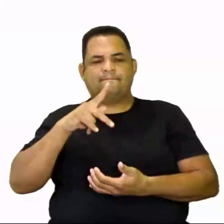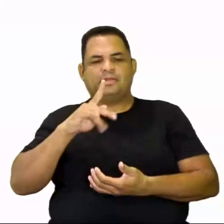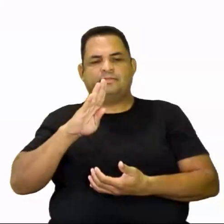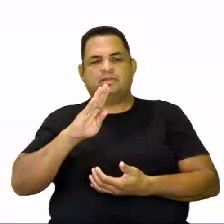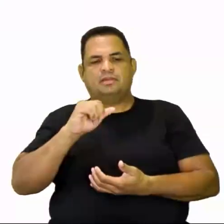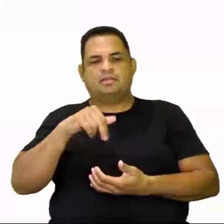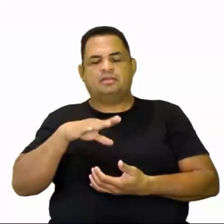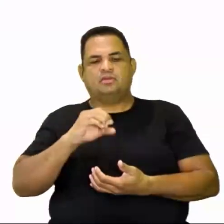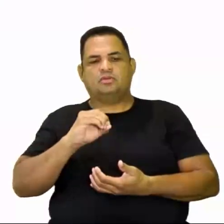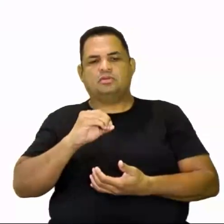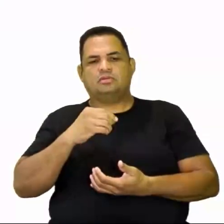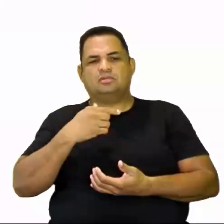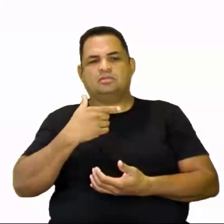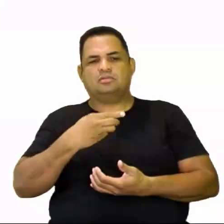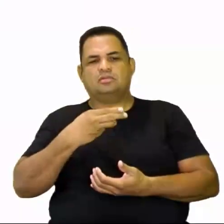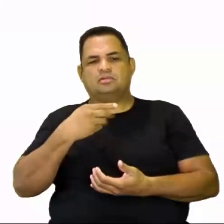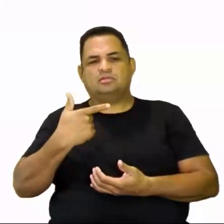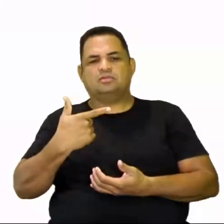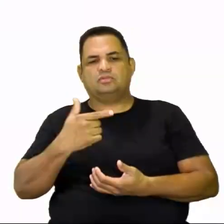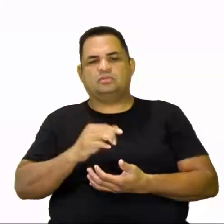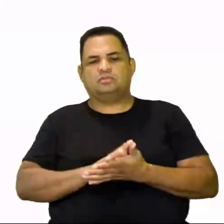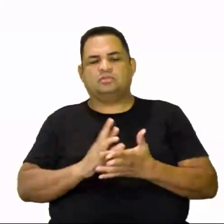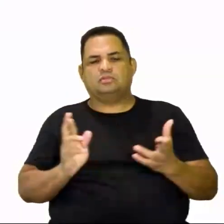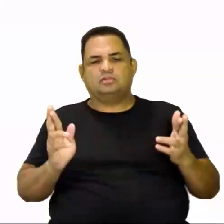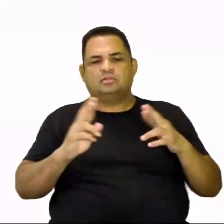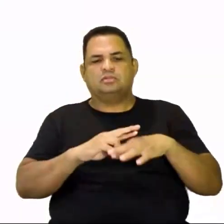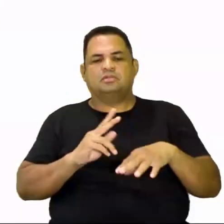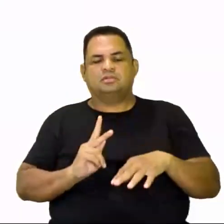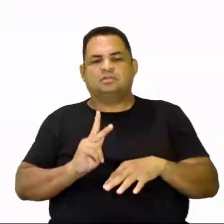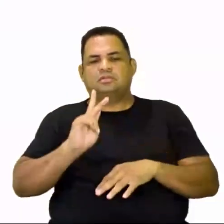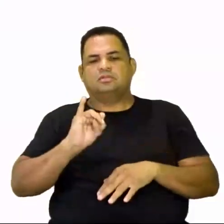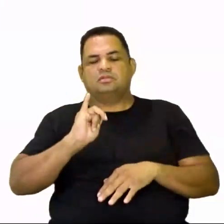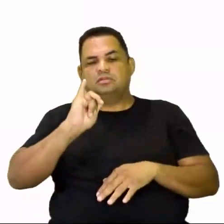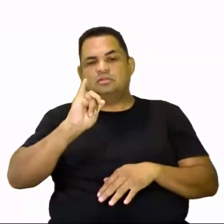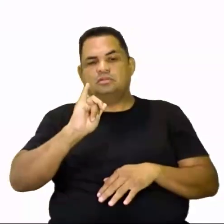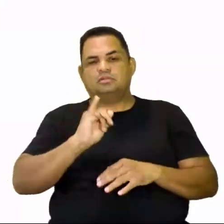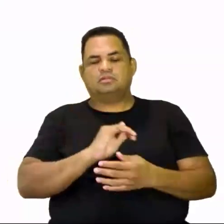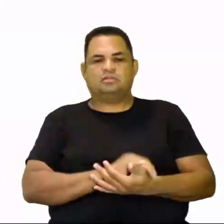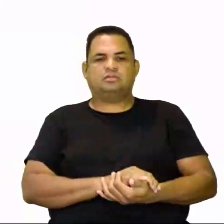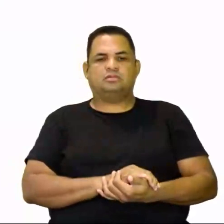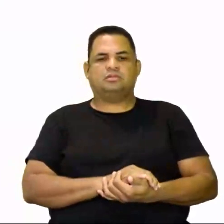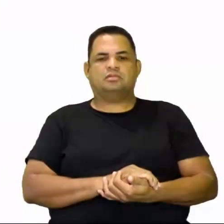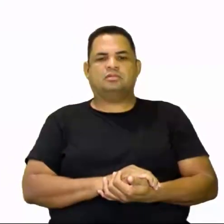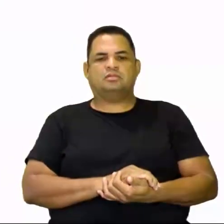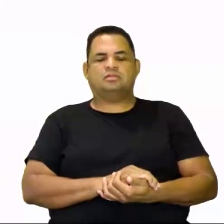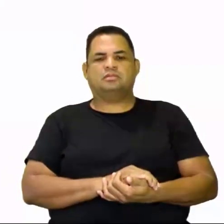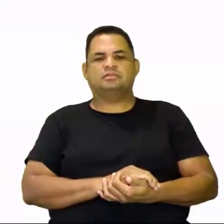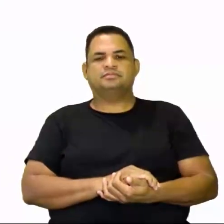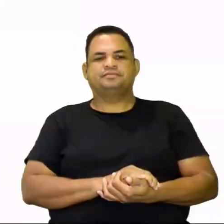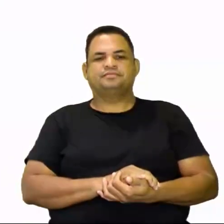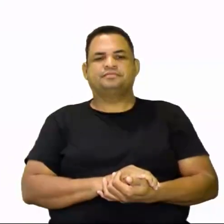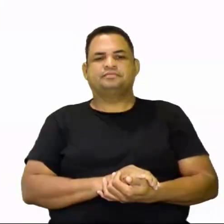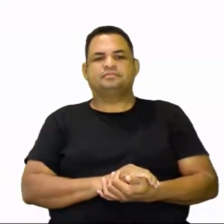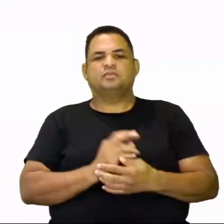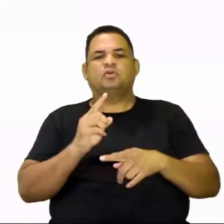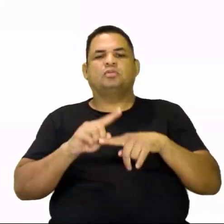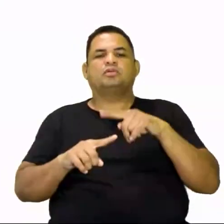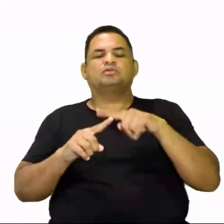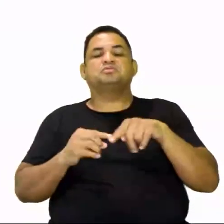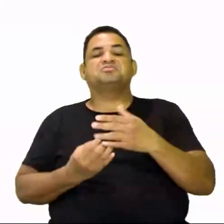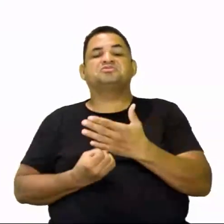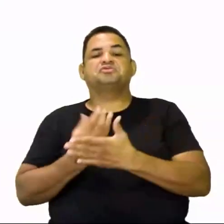PbNO3, 2, reage com o Ki, que é o iodeto de potássio. Olha só o produto que se